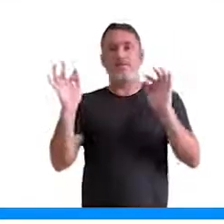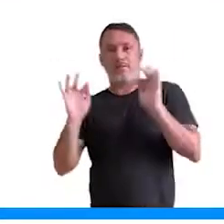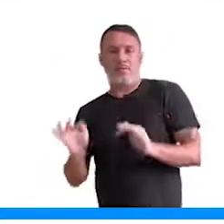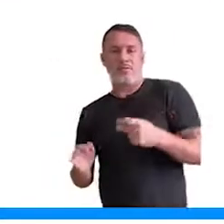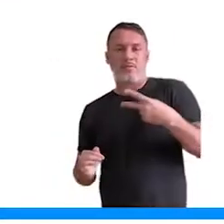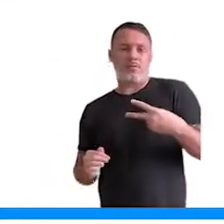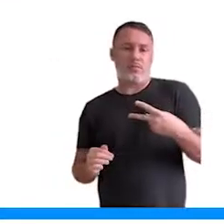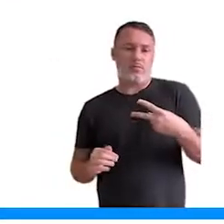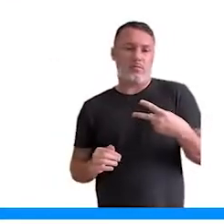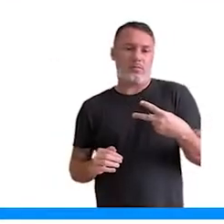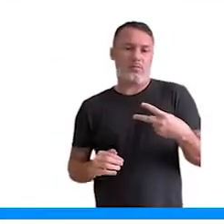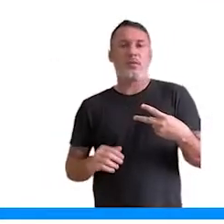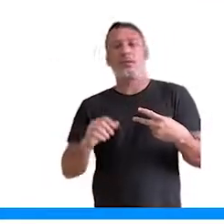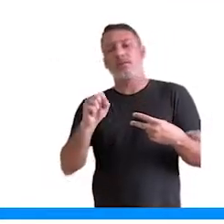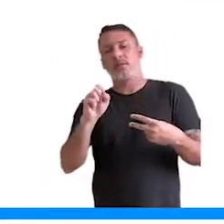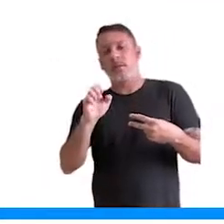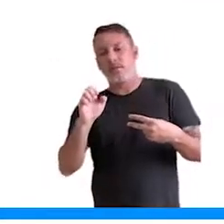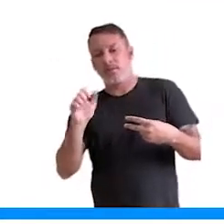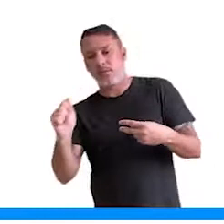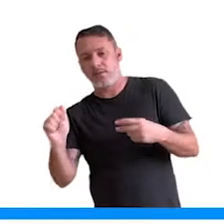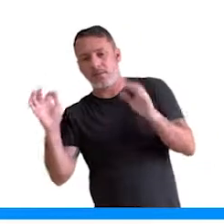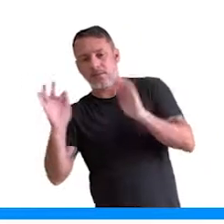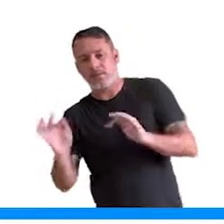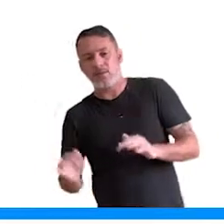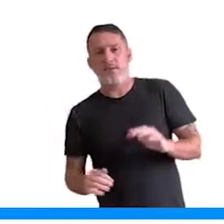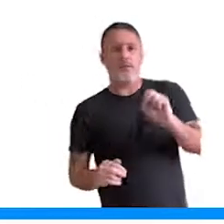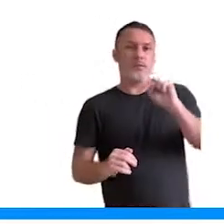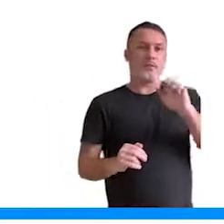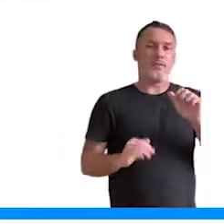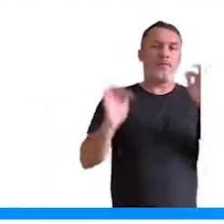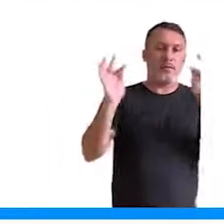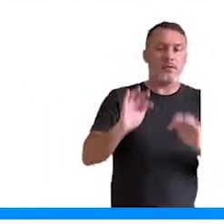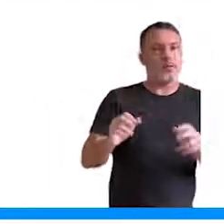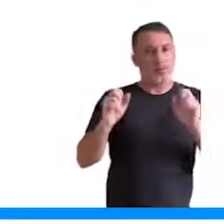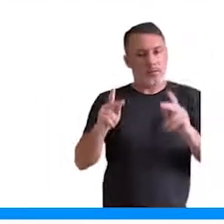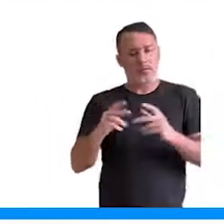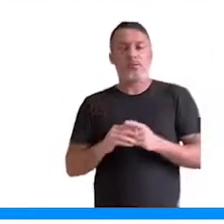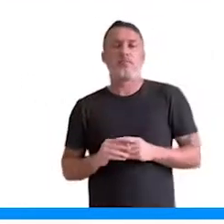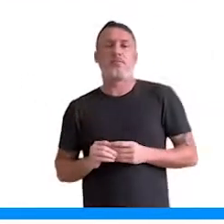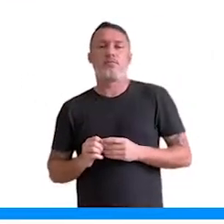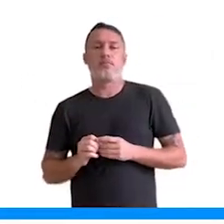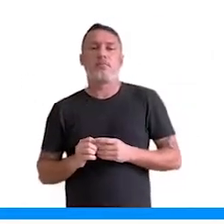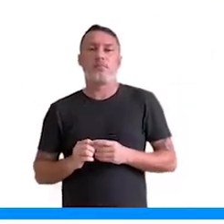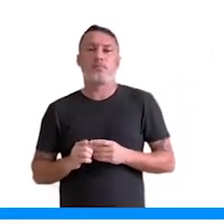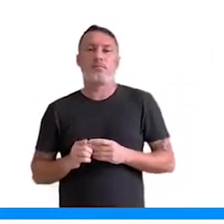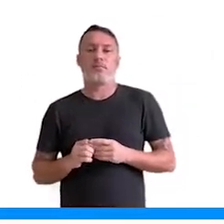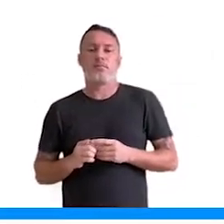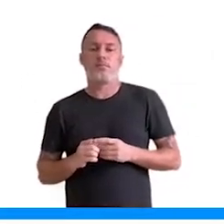e ser feliz. Então, seja feliz e ser feliz. Bien?